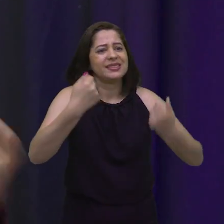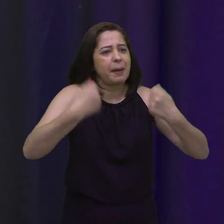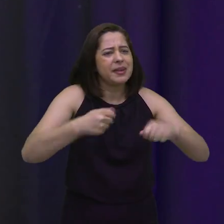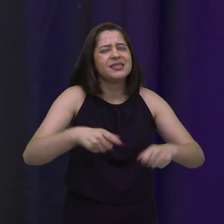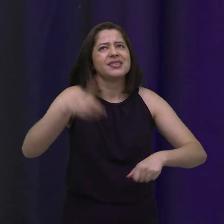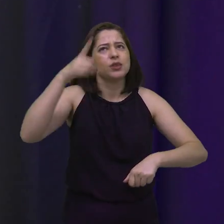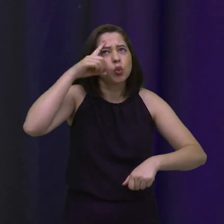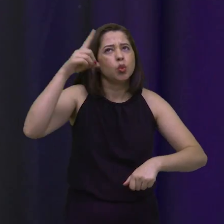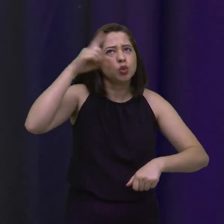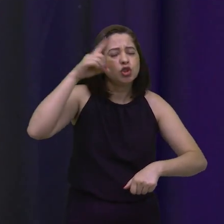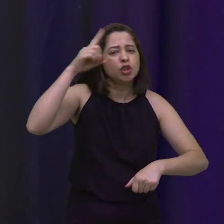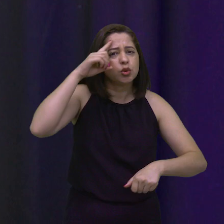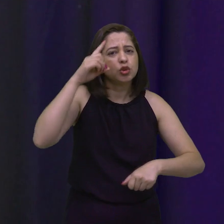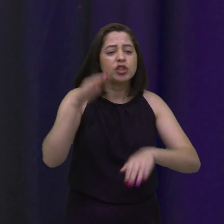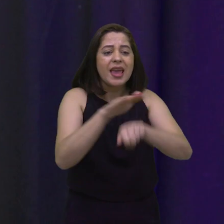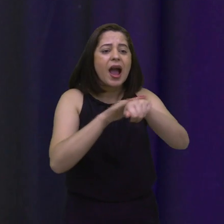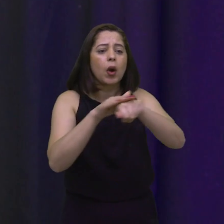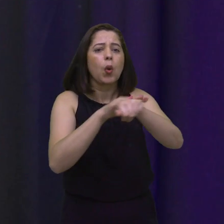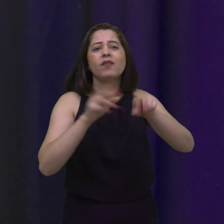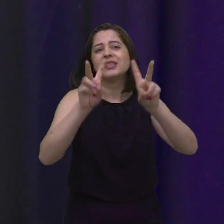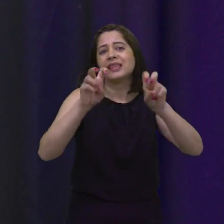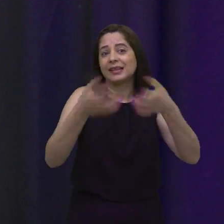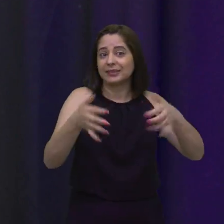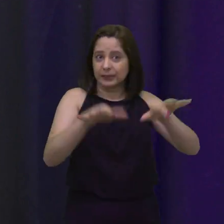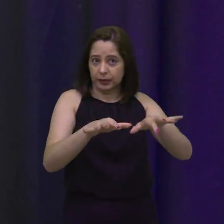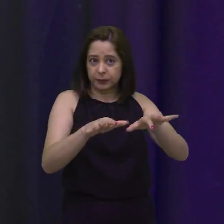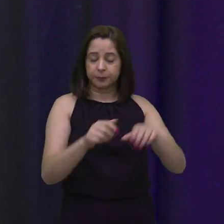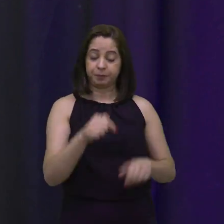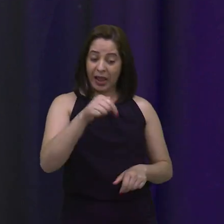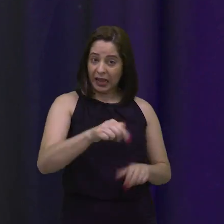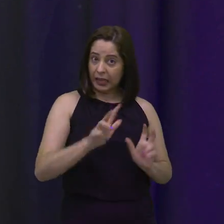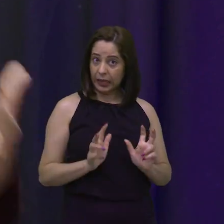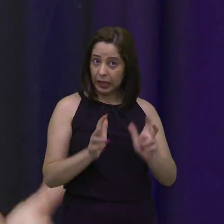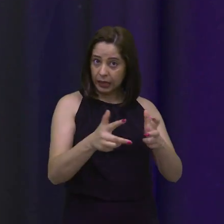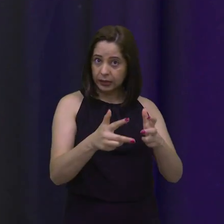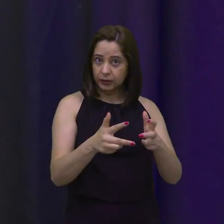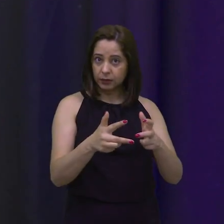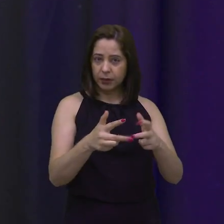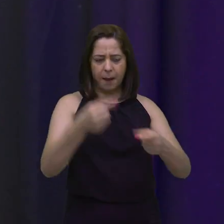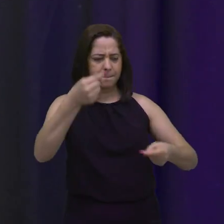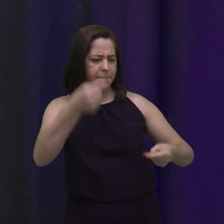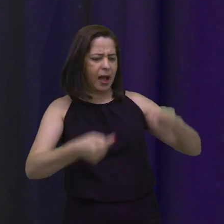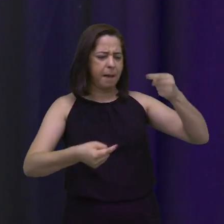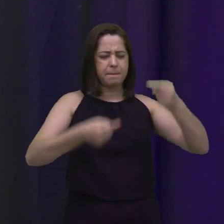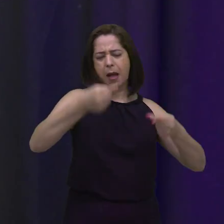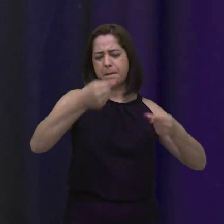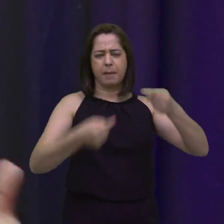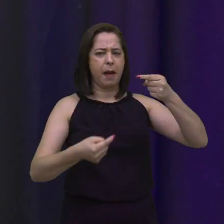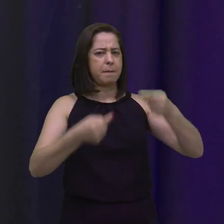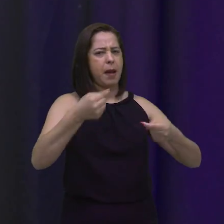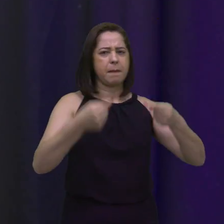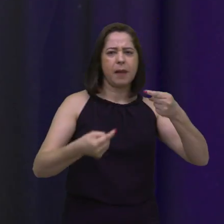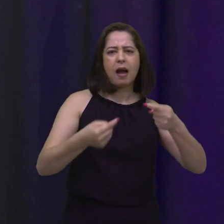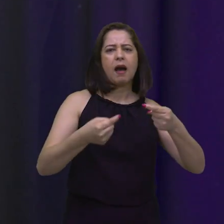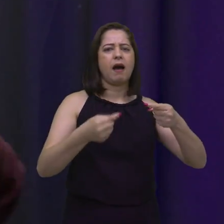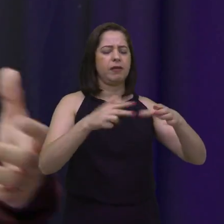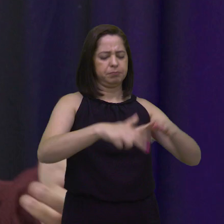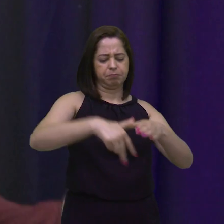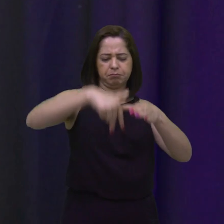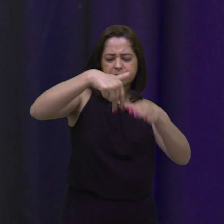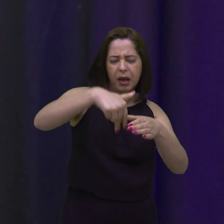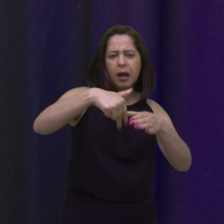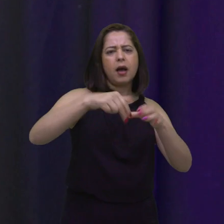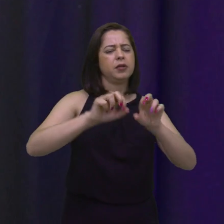momento sempre de inclusão. Sim. Né? E a Câmara, além de debater bastante esse assunto, né, em plenário, em reuniões